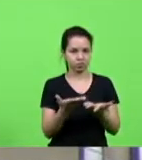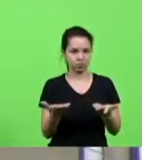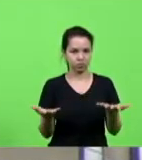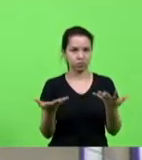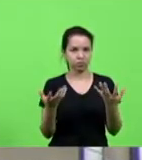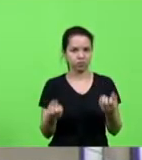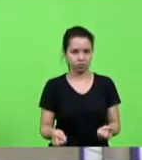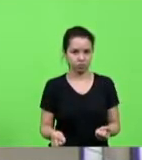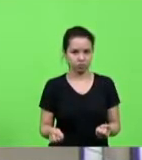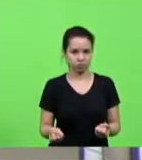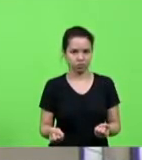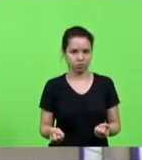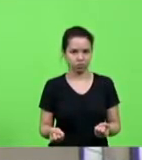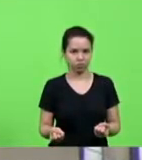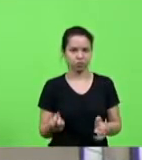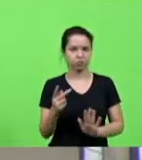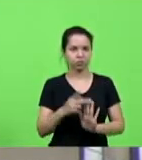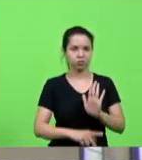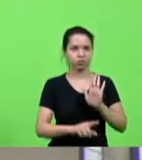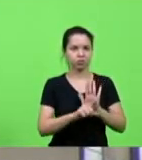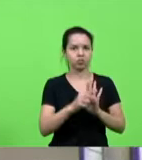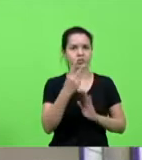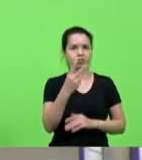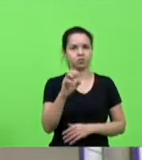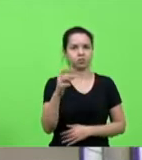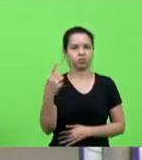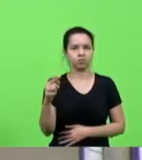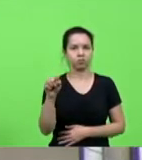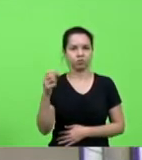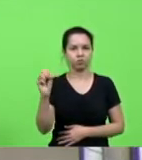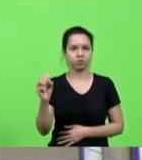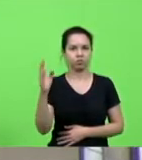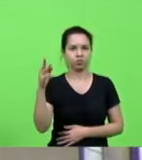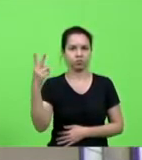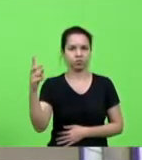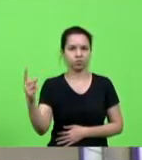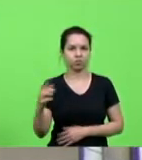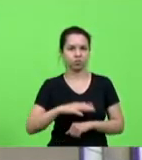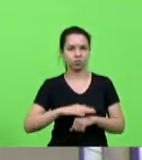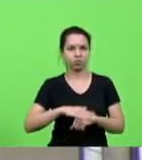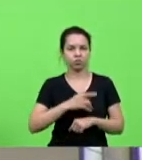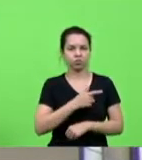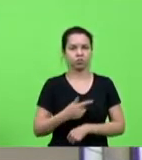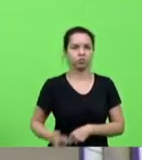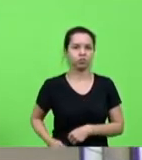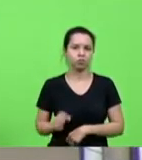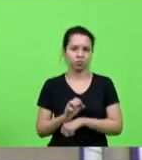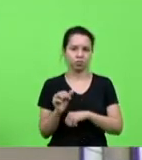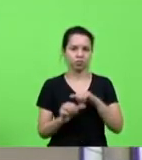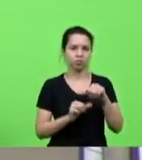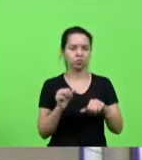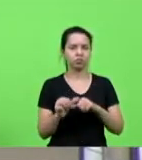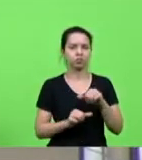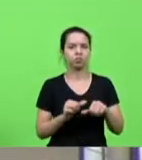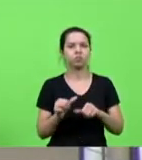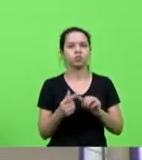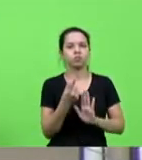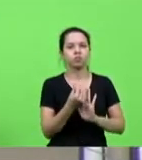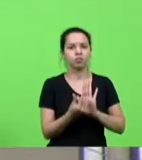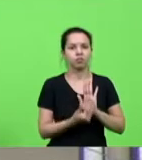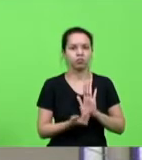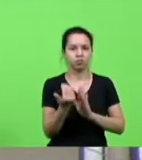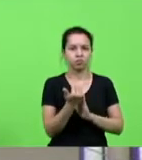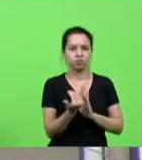concordarem. Projeto de lei 201.8/2021, autor Governo do Estado, altera o programa físico-financeiro do Plano Plurianual para